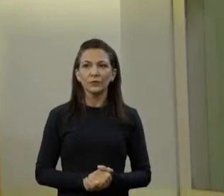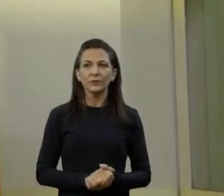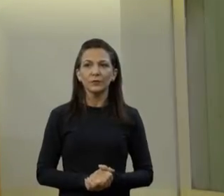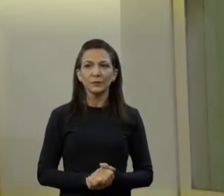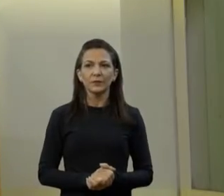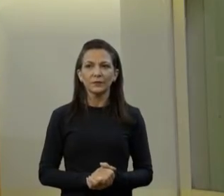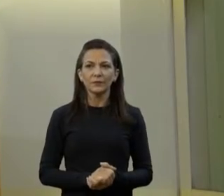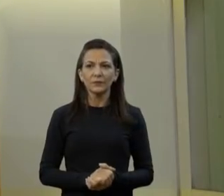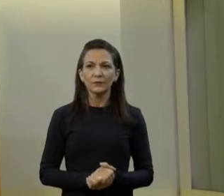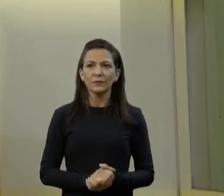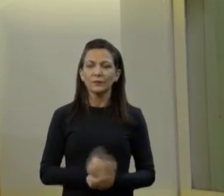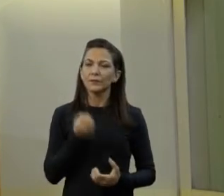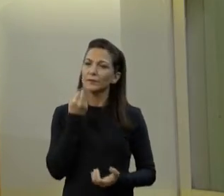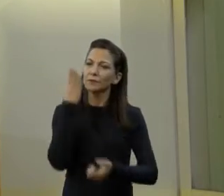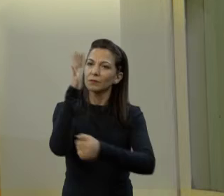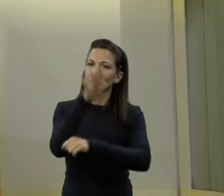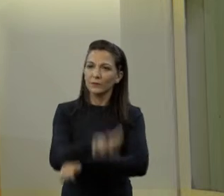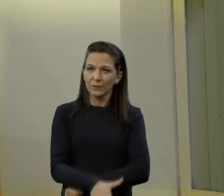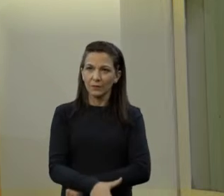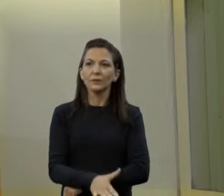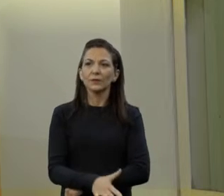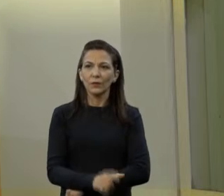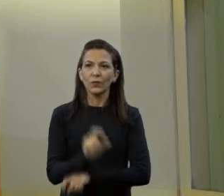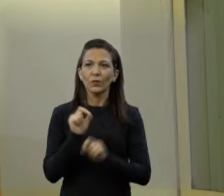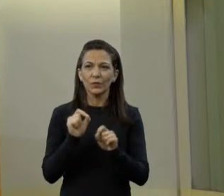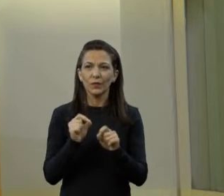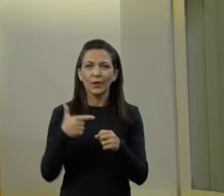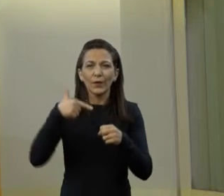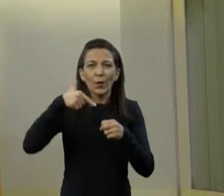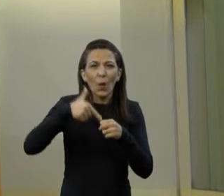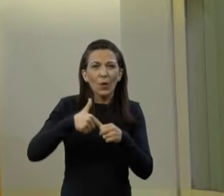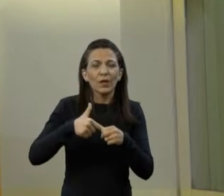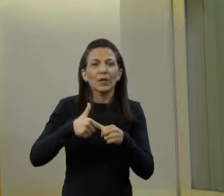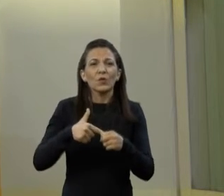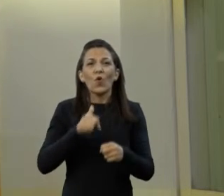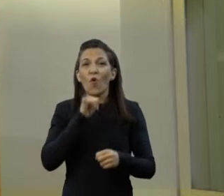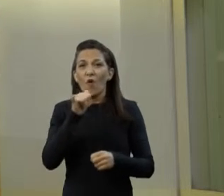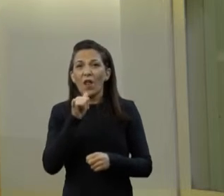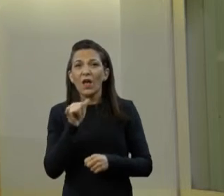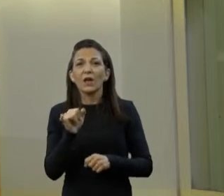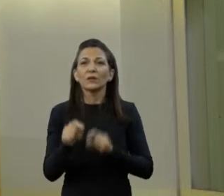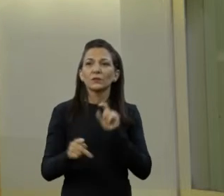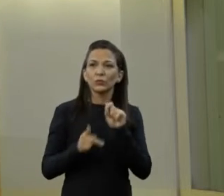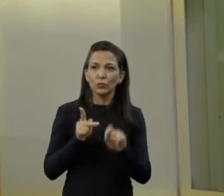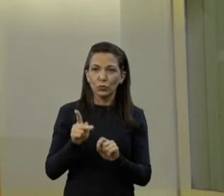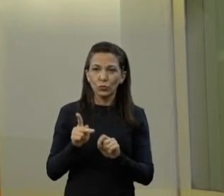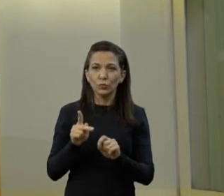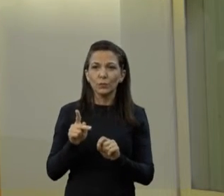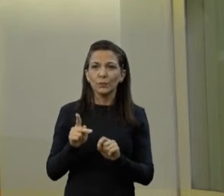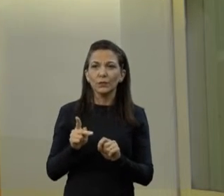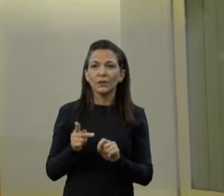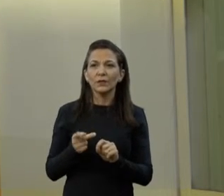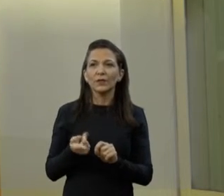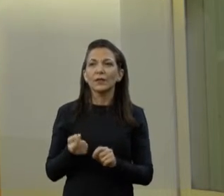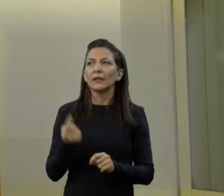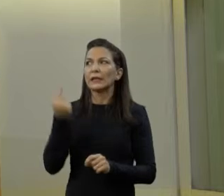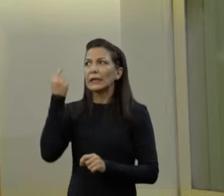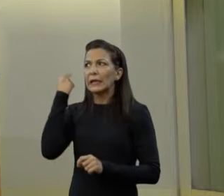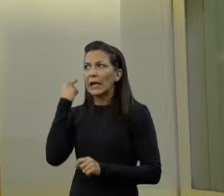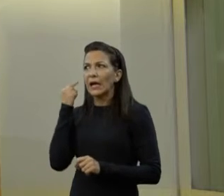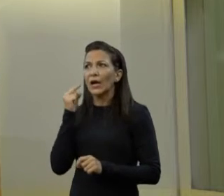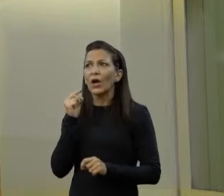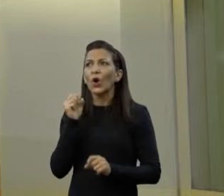Oi boa tarde a todos vamos falar da alta da gasolina Já começou o assunto podemos voltar lá atrás na